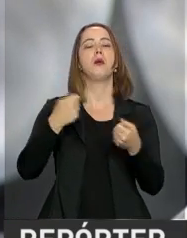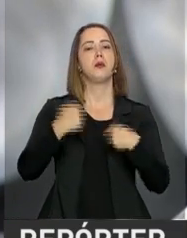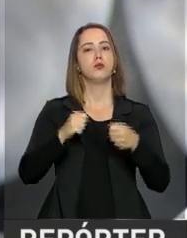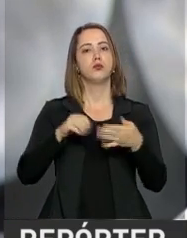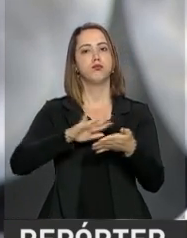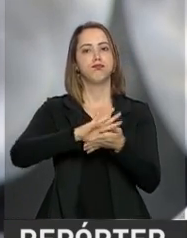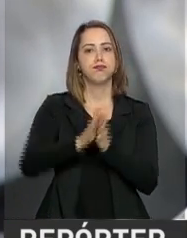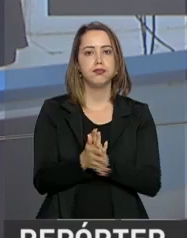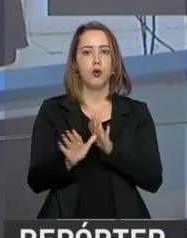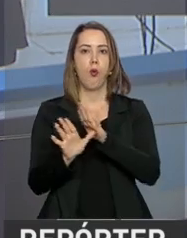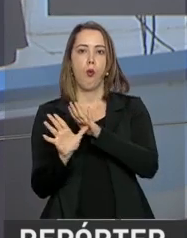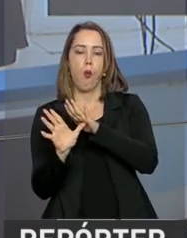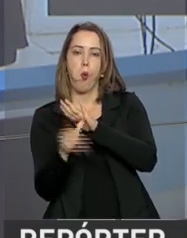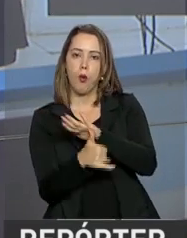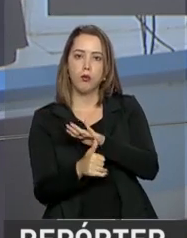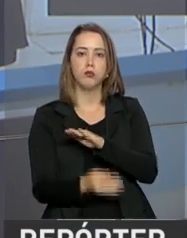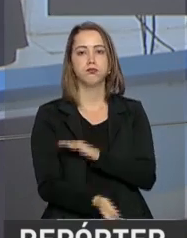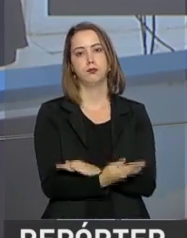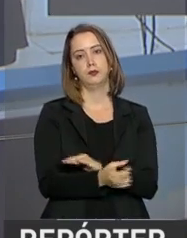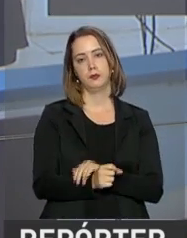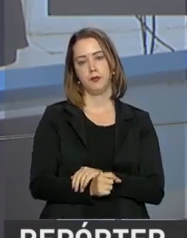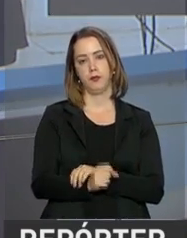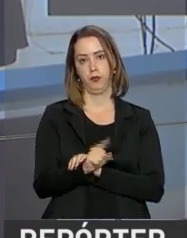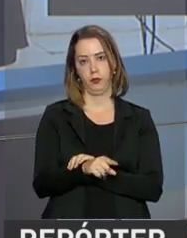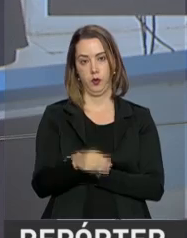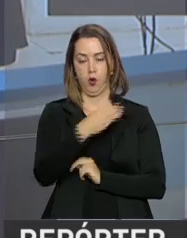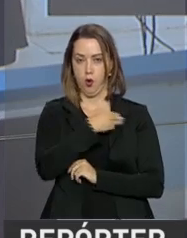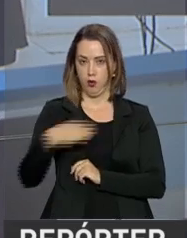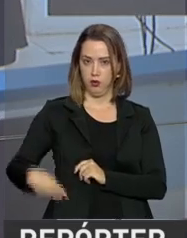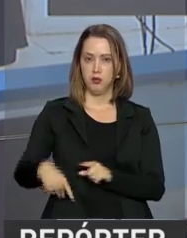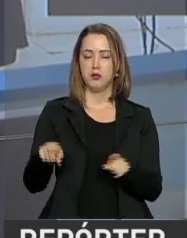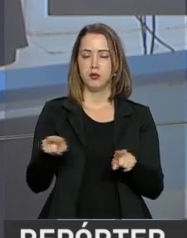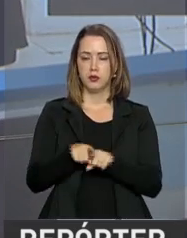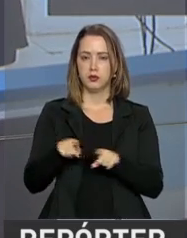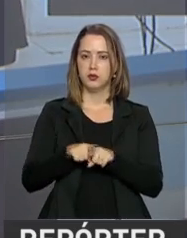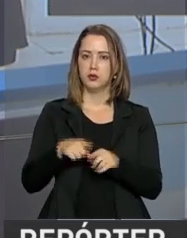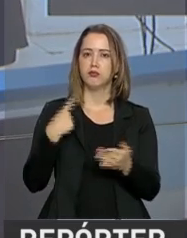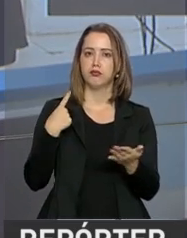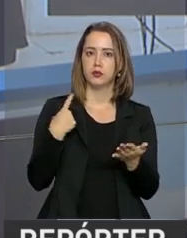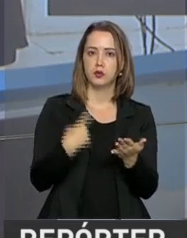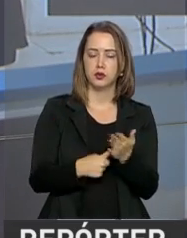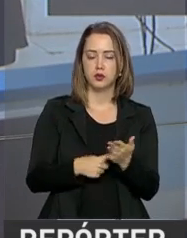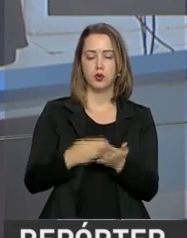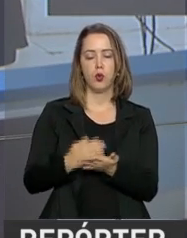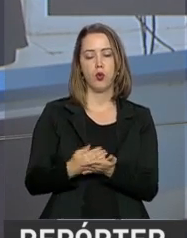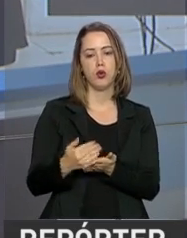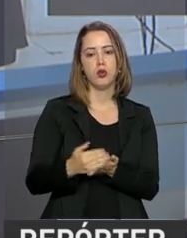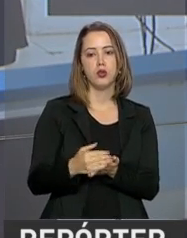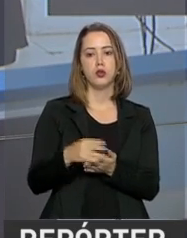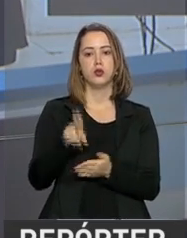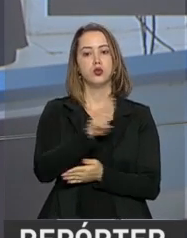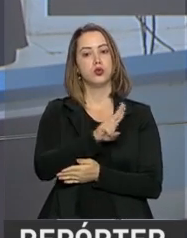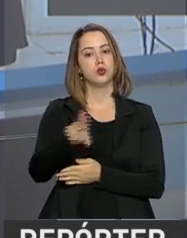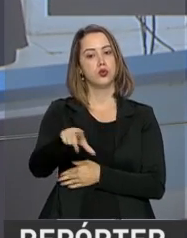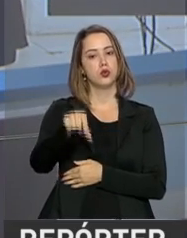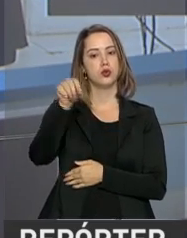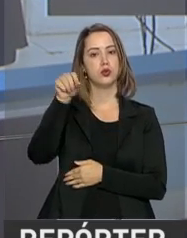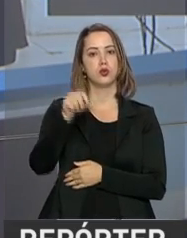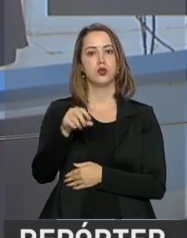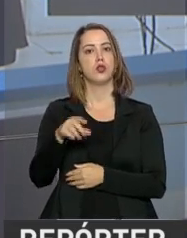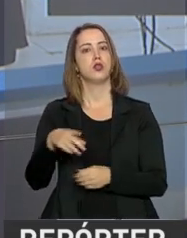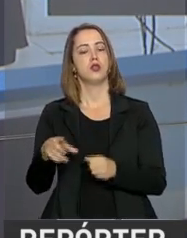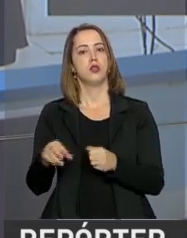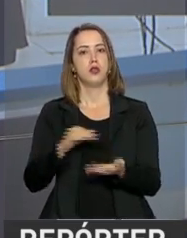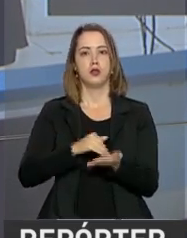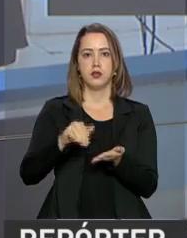total à corrupção o ministro da Justiça também confirmou que está mantida a nomeação de Fátima pelais na Secretaria de